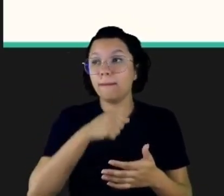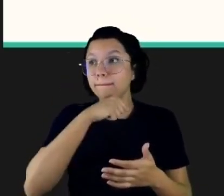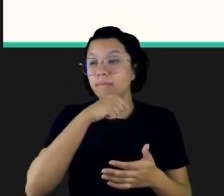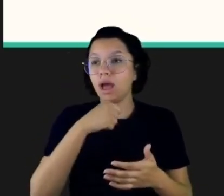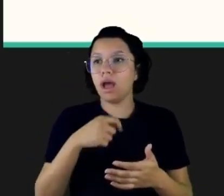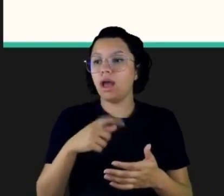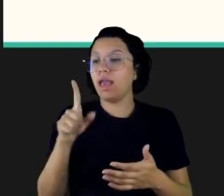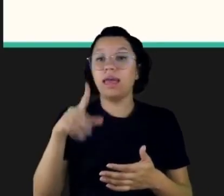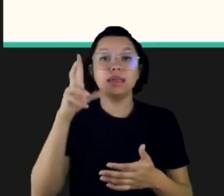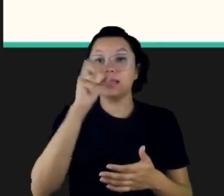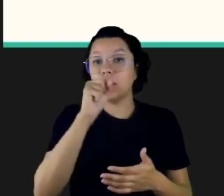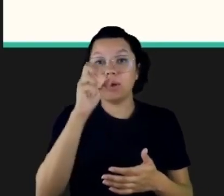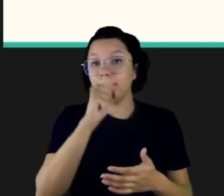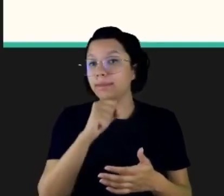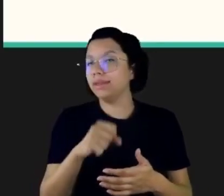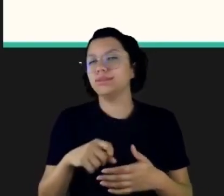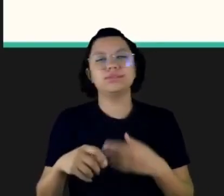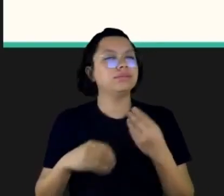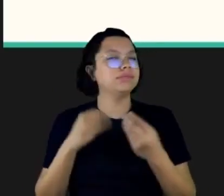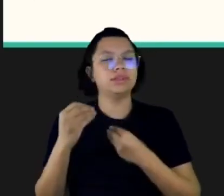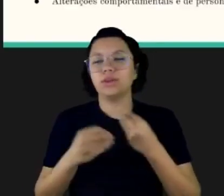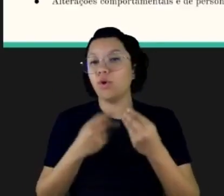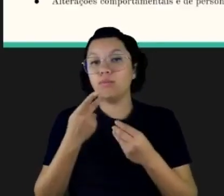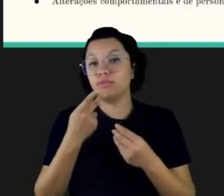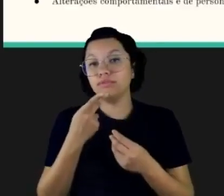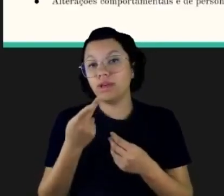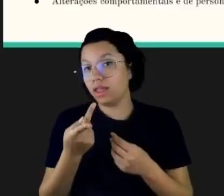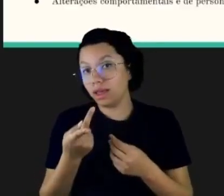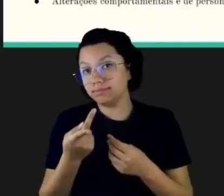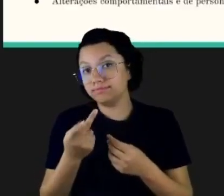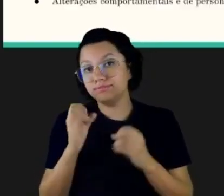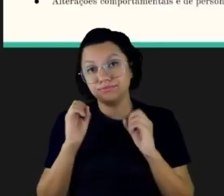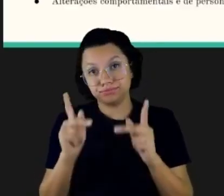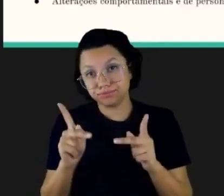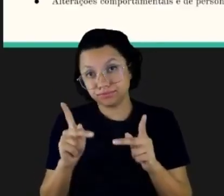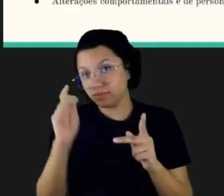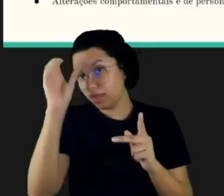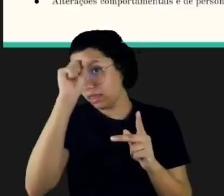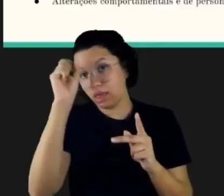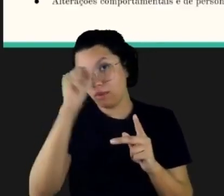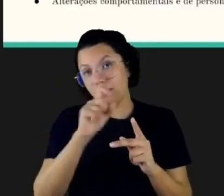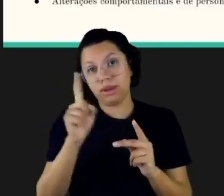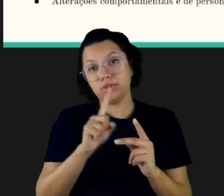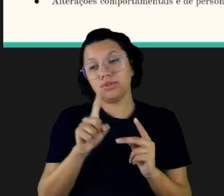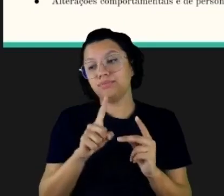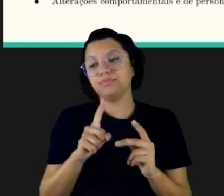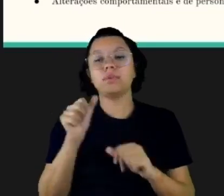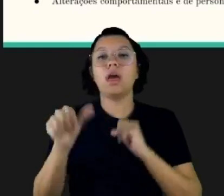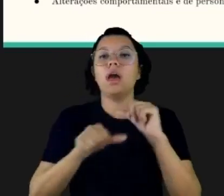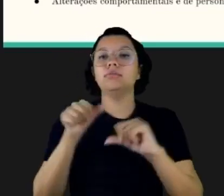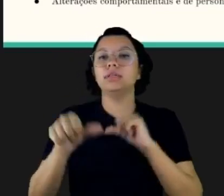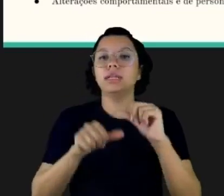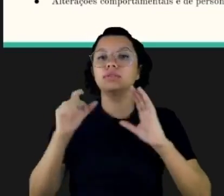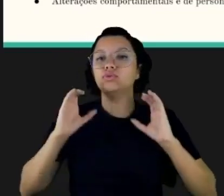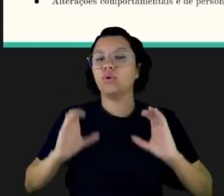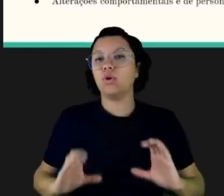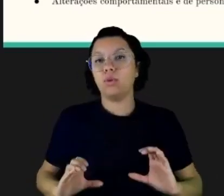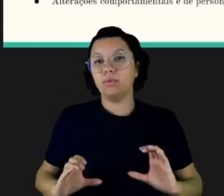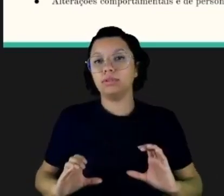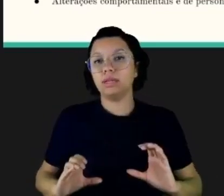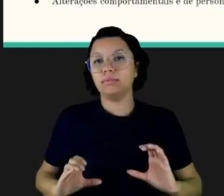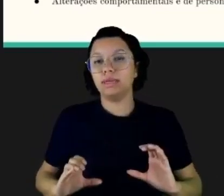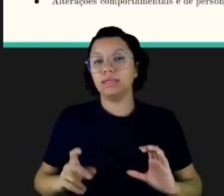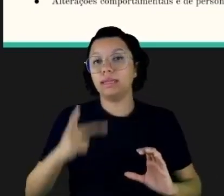aprende, não adianta você querer dizer, tá? E alterações de comportamento e